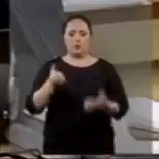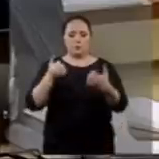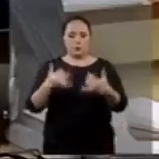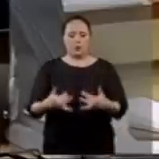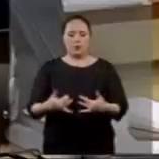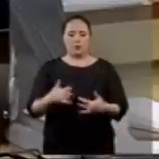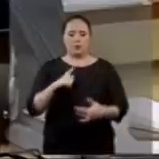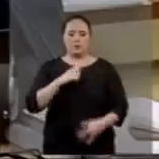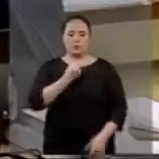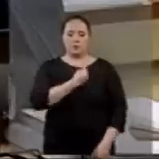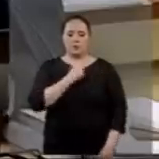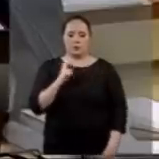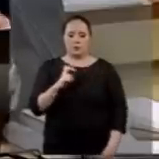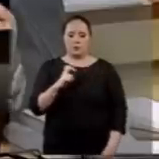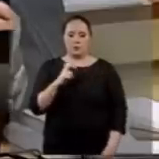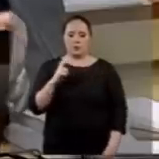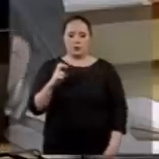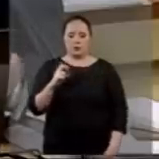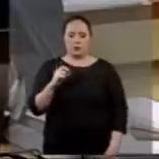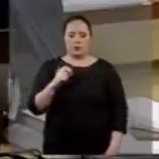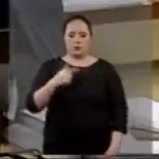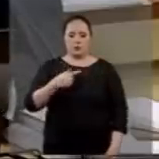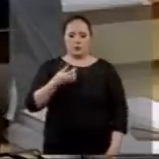recurso ordinário